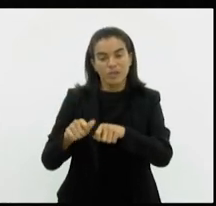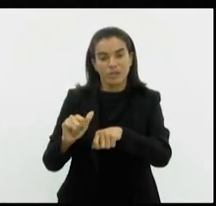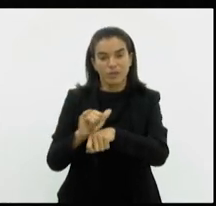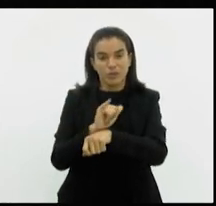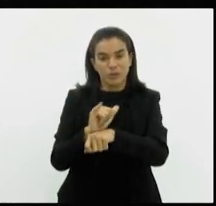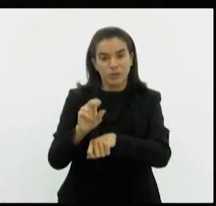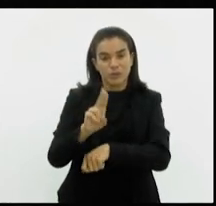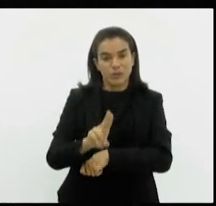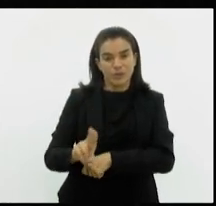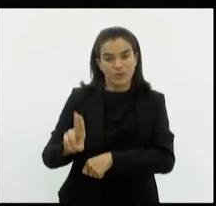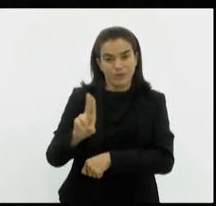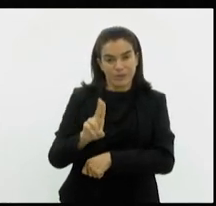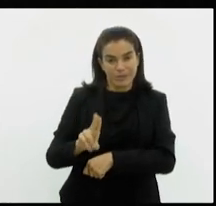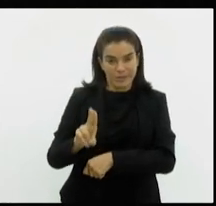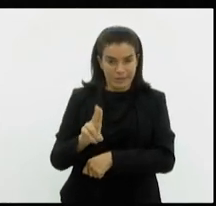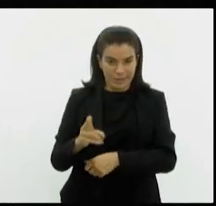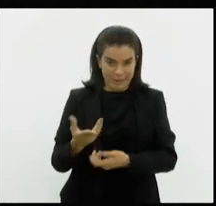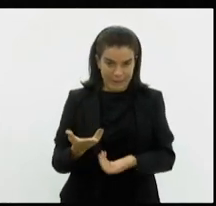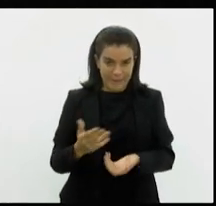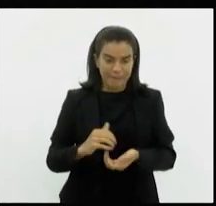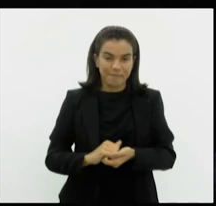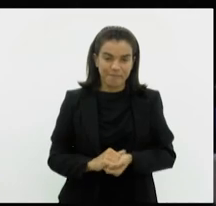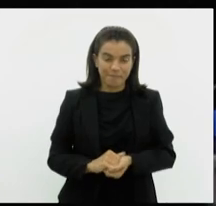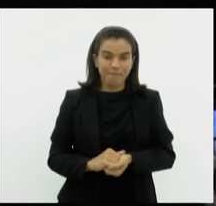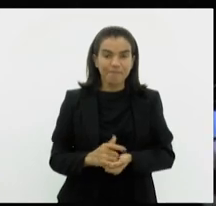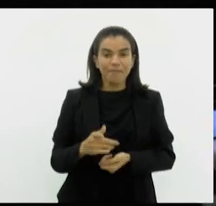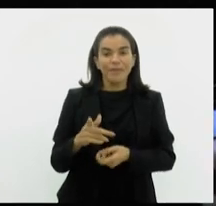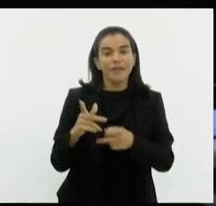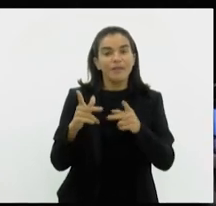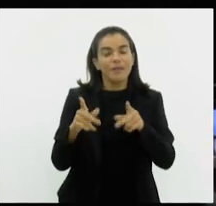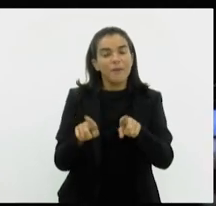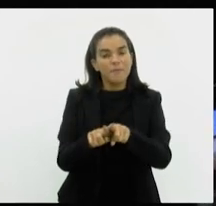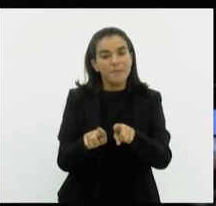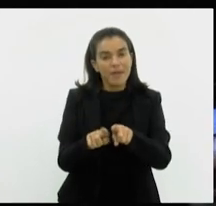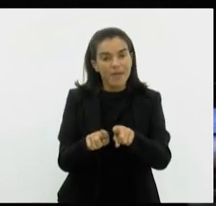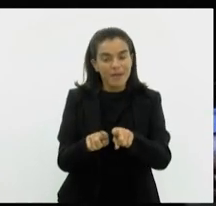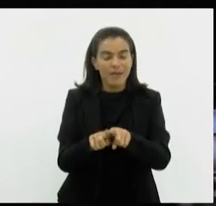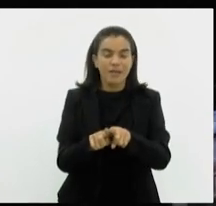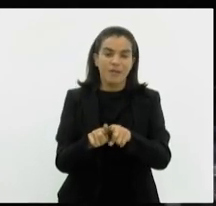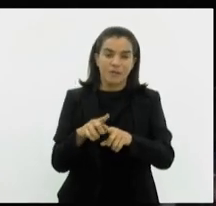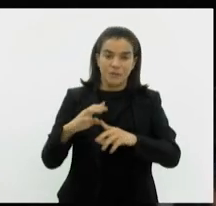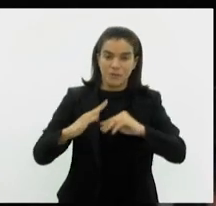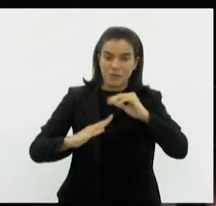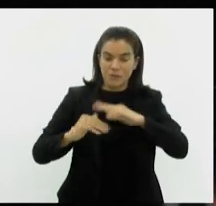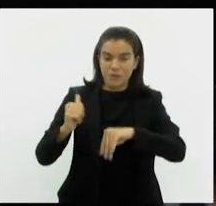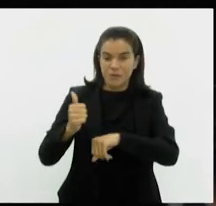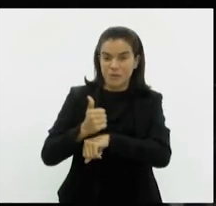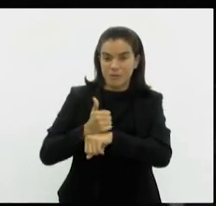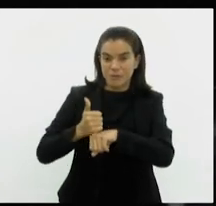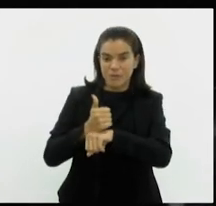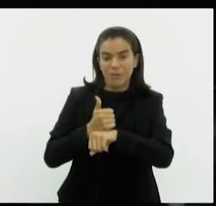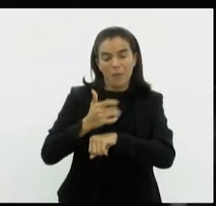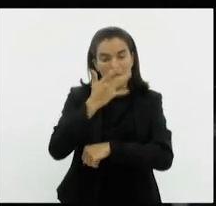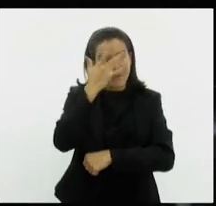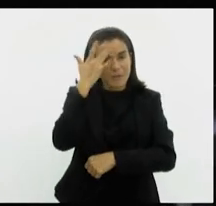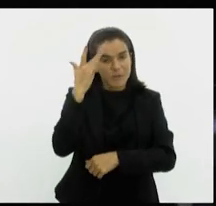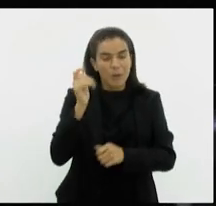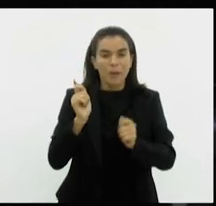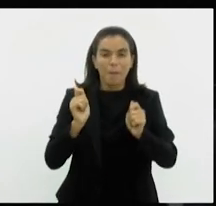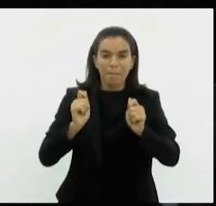utilizá-los da mesma forma que a gente precisa ter na retaguarda desses profissionais alguém que possa